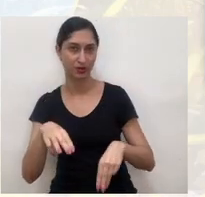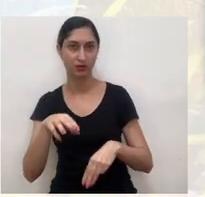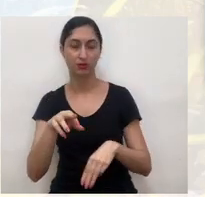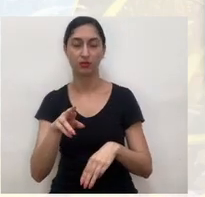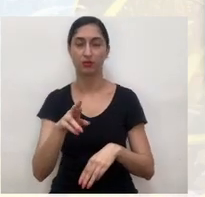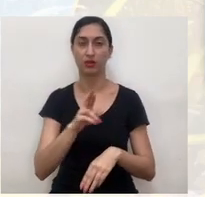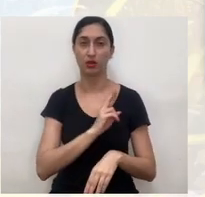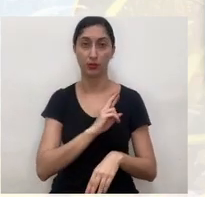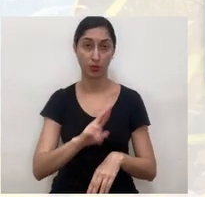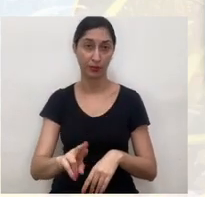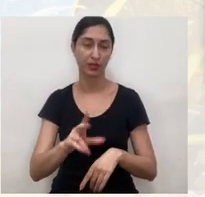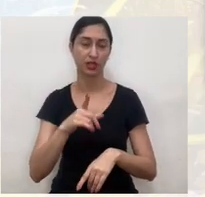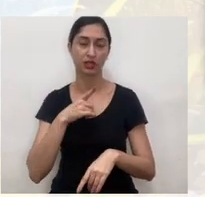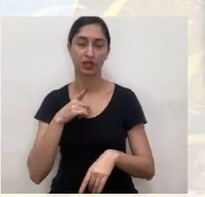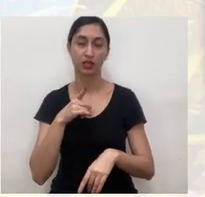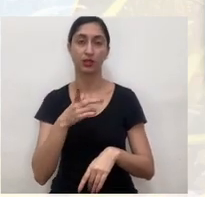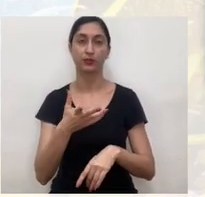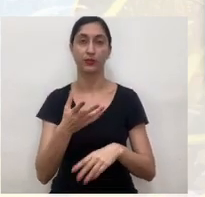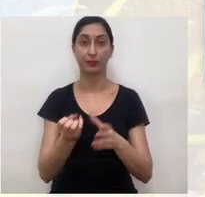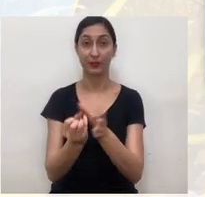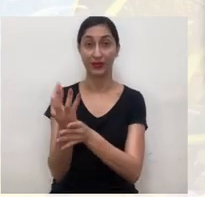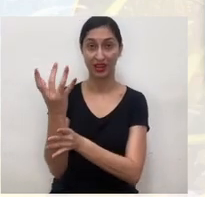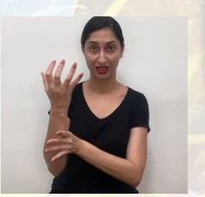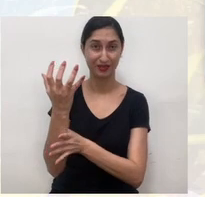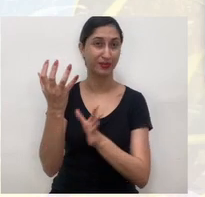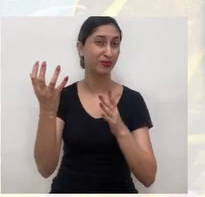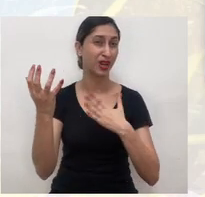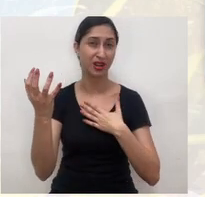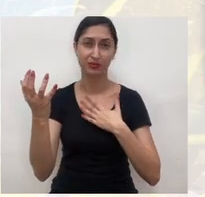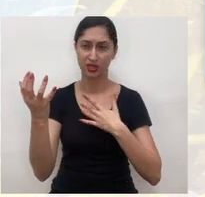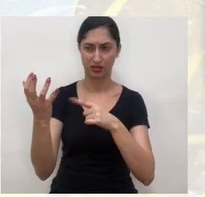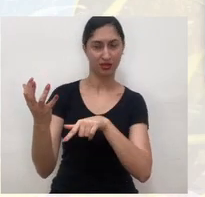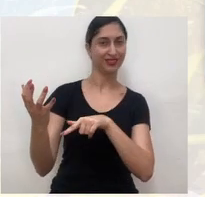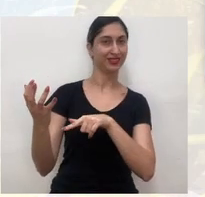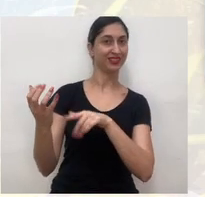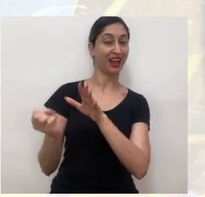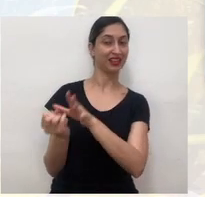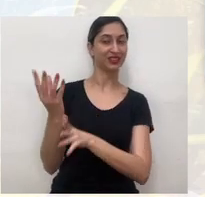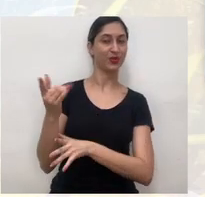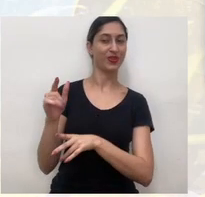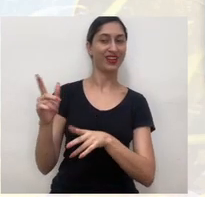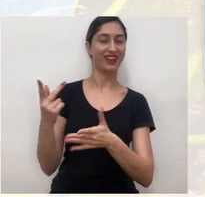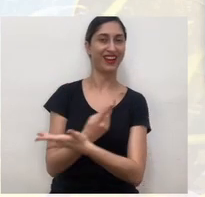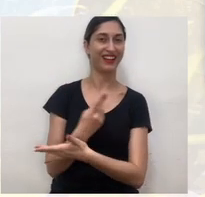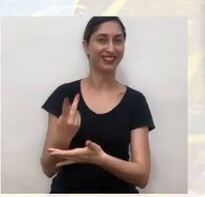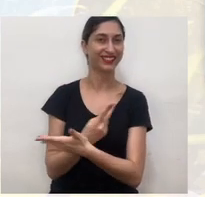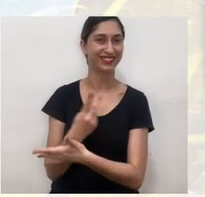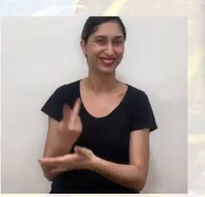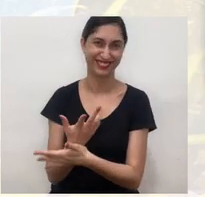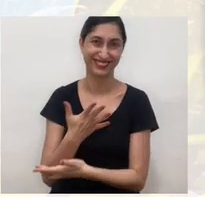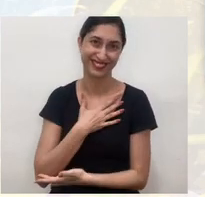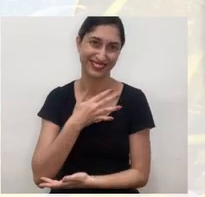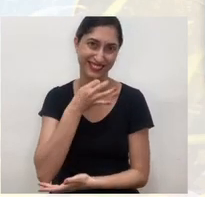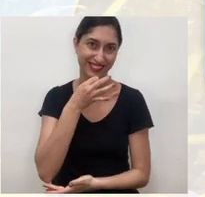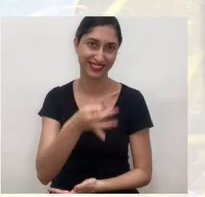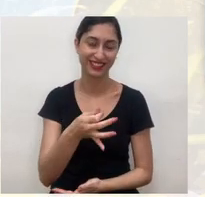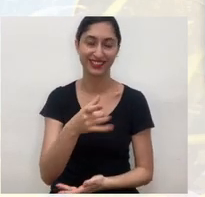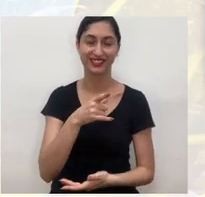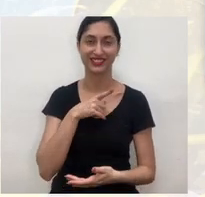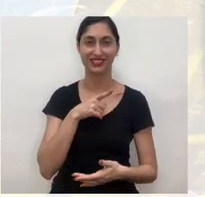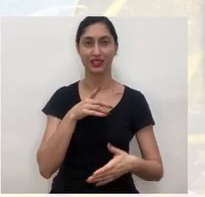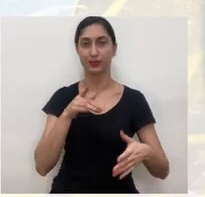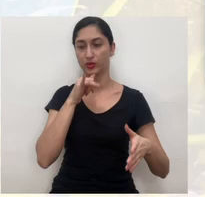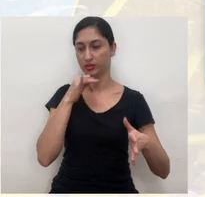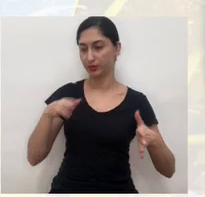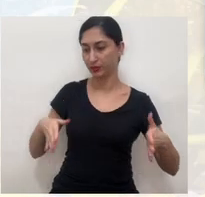uma planta que, para mim, ela era fora do esquema, ela nasceu quase na borda que separava os caminhos